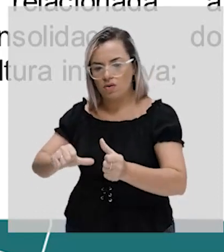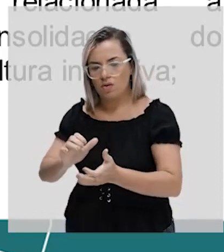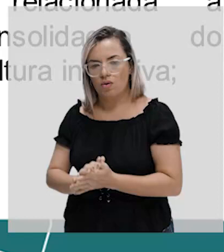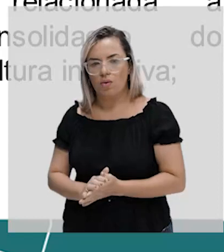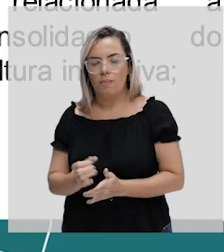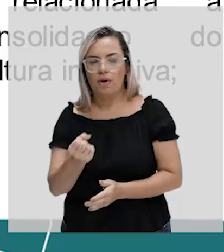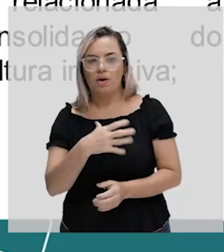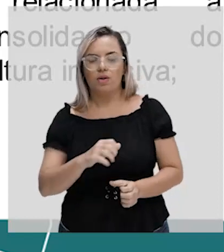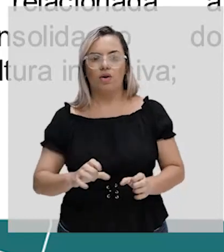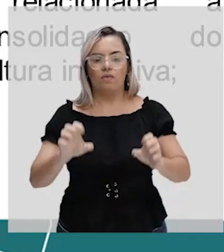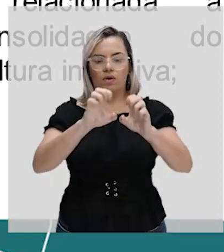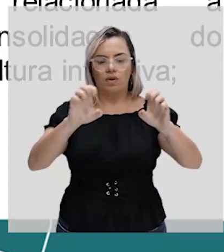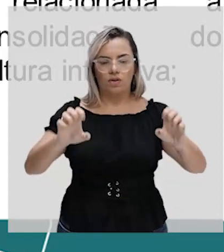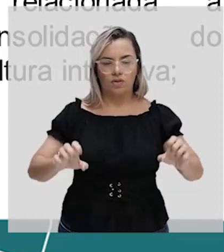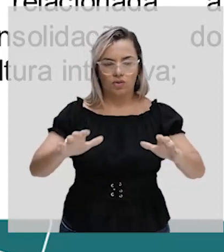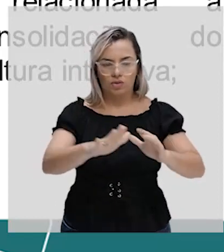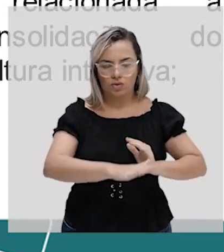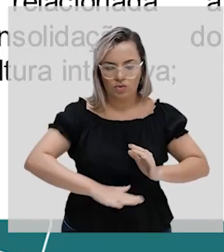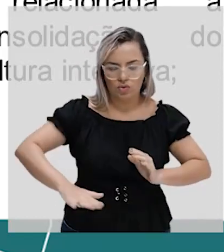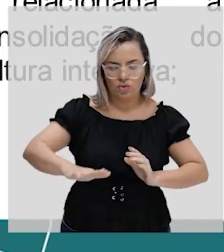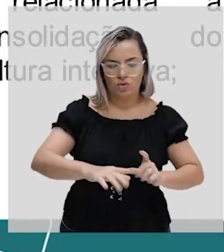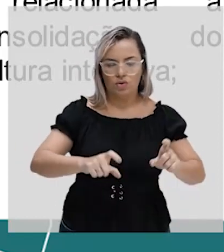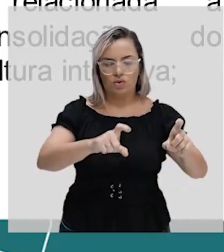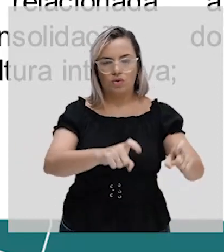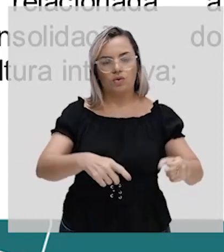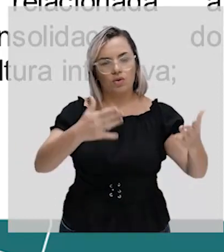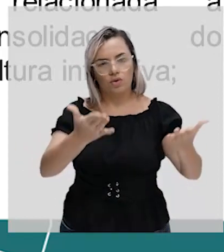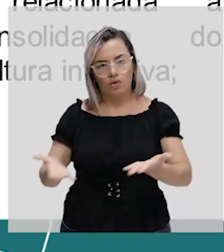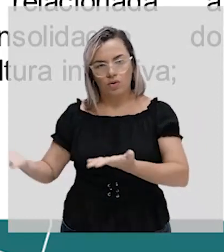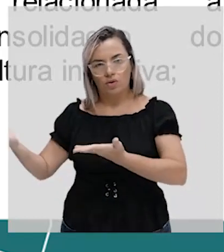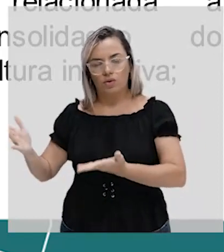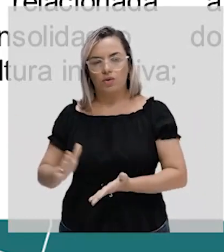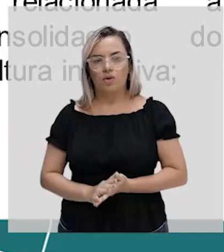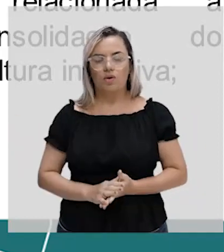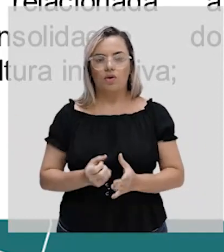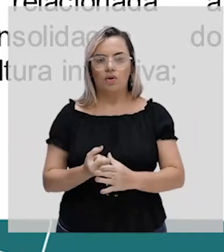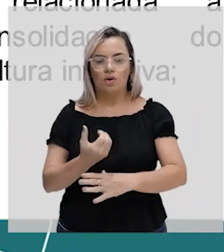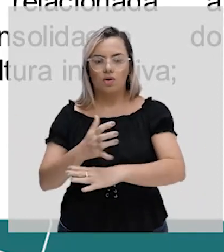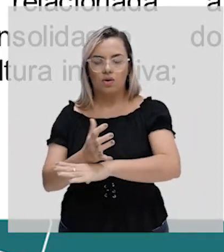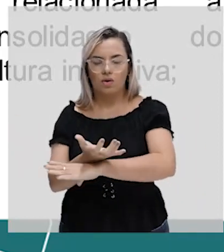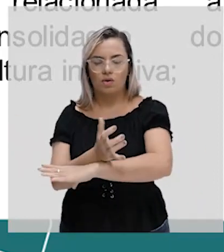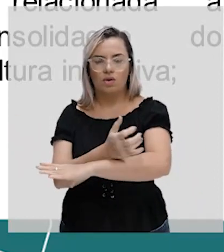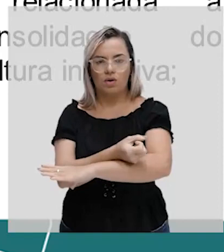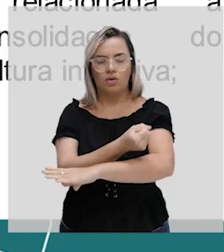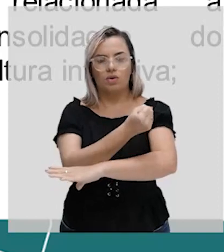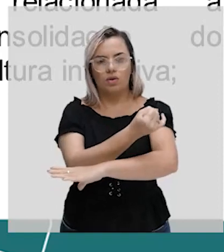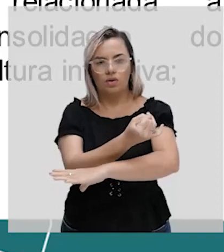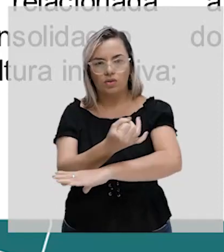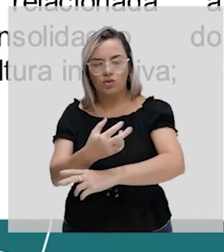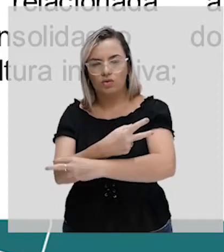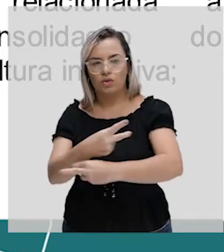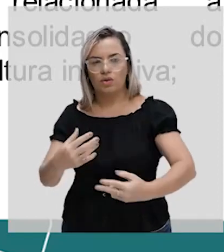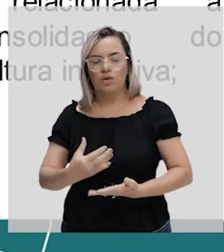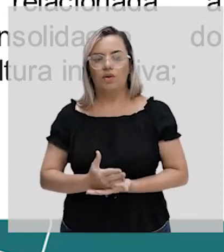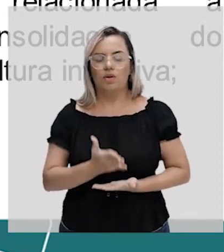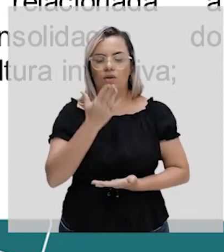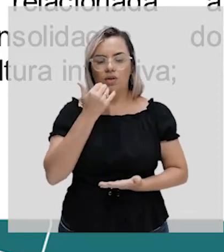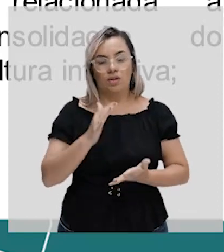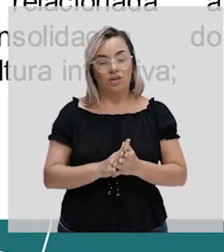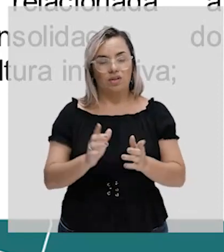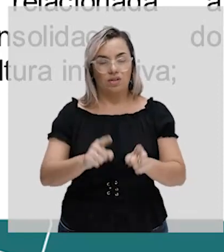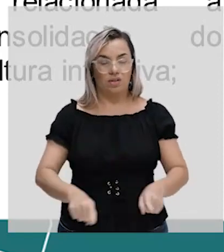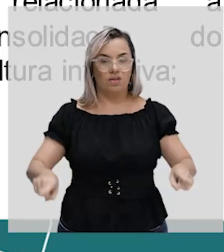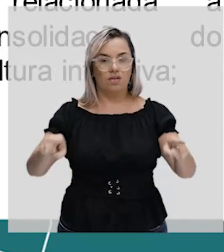reestruturação ali no campo, tá certo? Aumentando de fato a produtividade, mas a Revolução Verde também trouxe